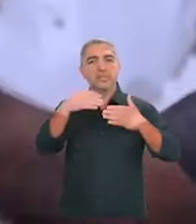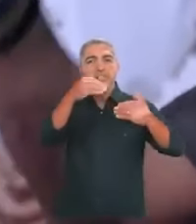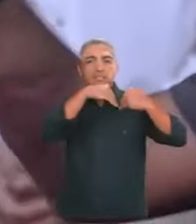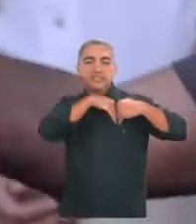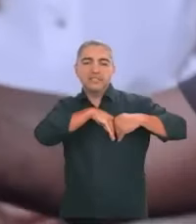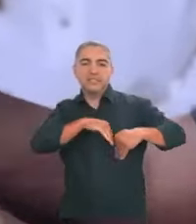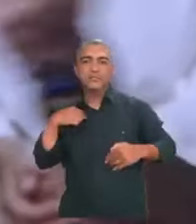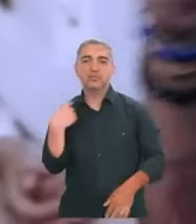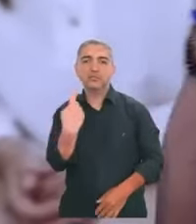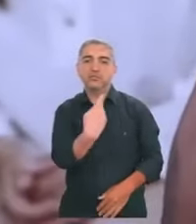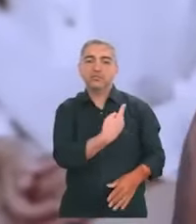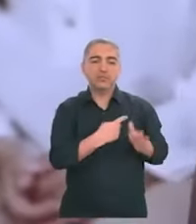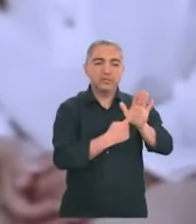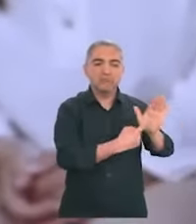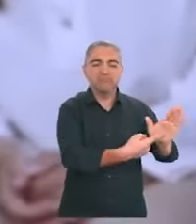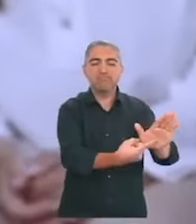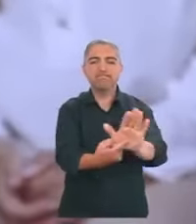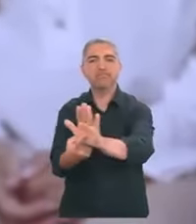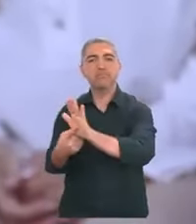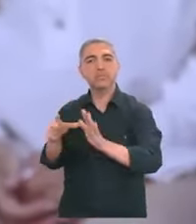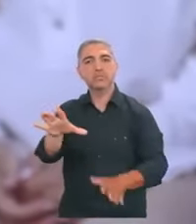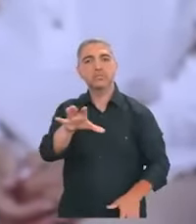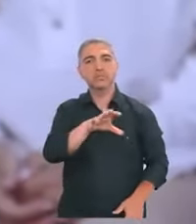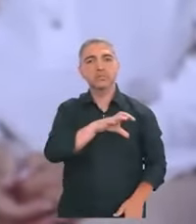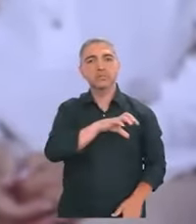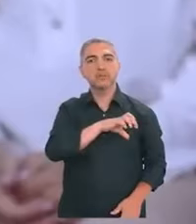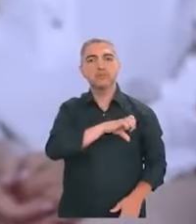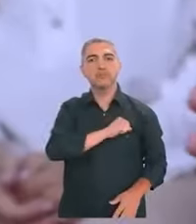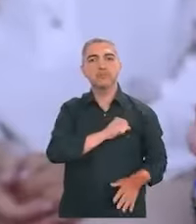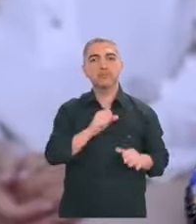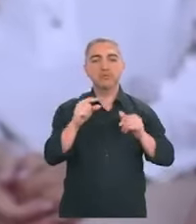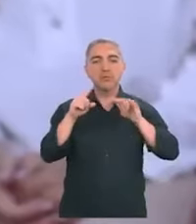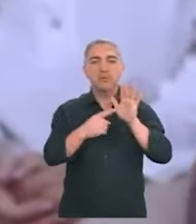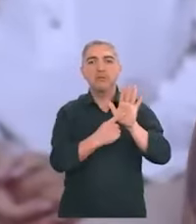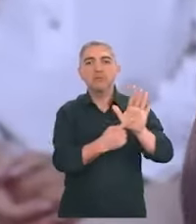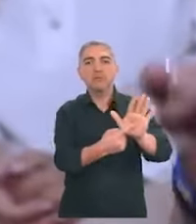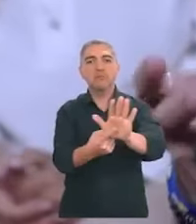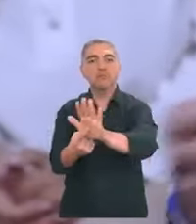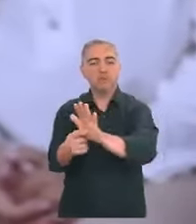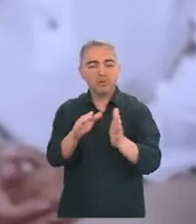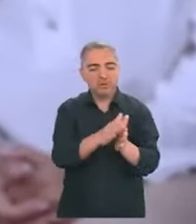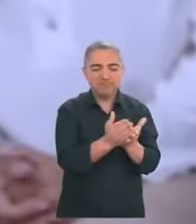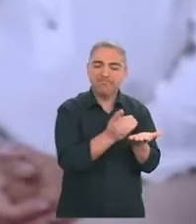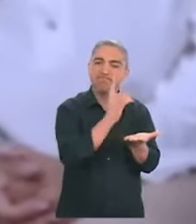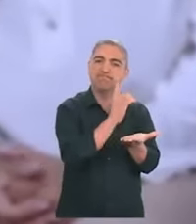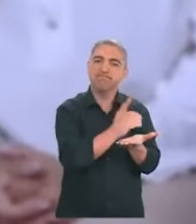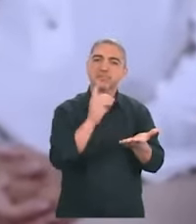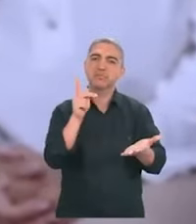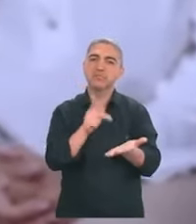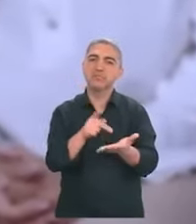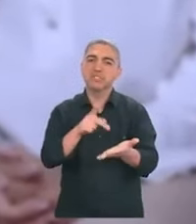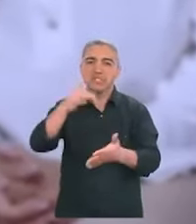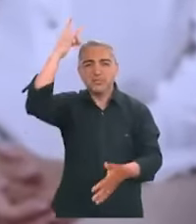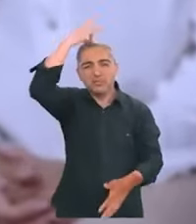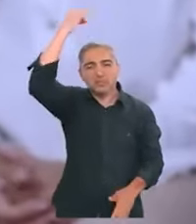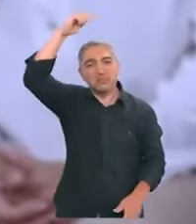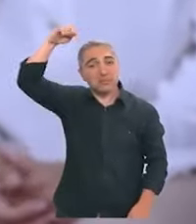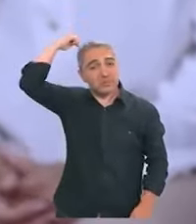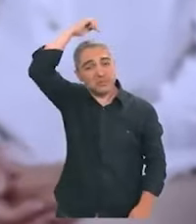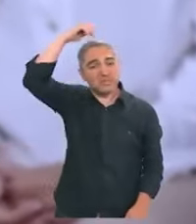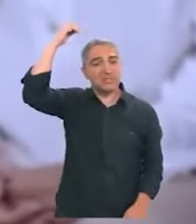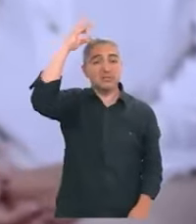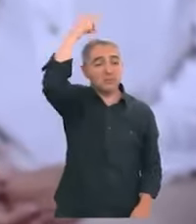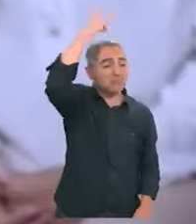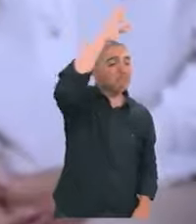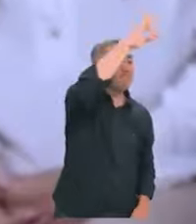manifestado a eles com amor, com uma palavra bíblica e a ação do Espírito Santo convencendo eles que Jesus é o caminho, a verdade